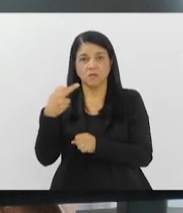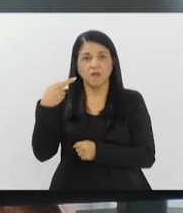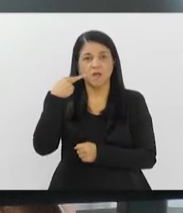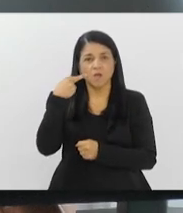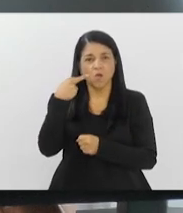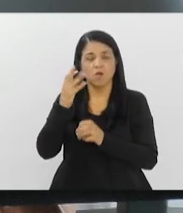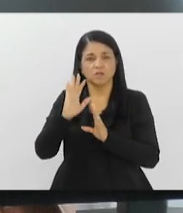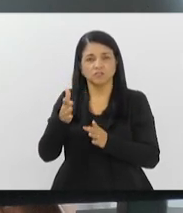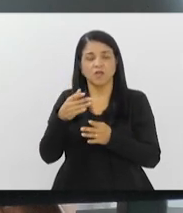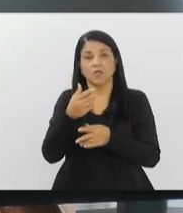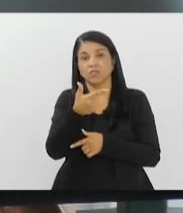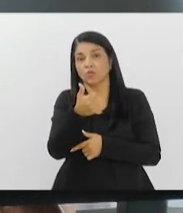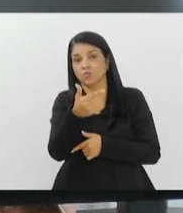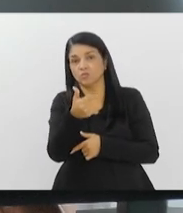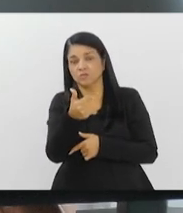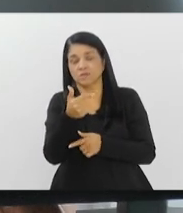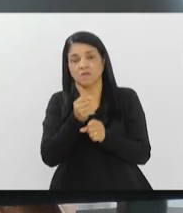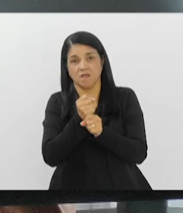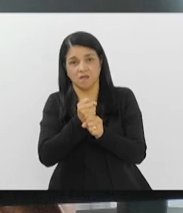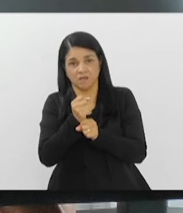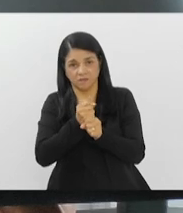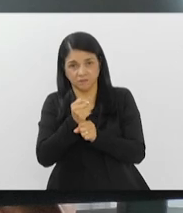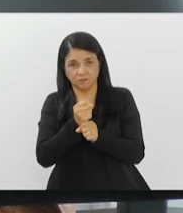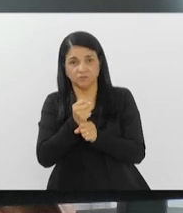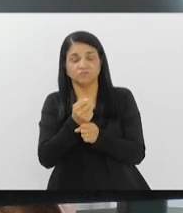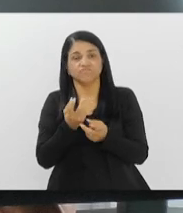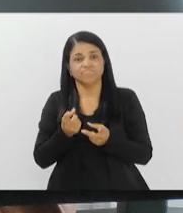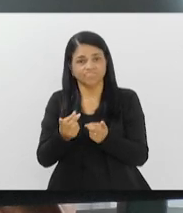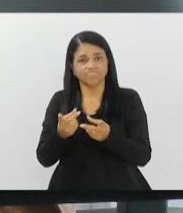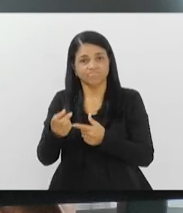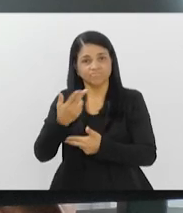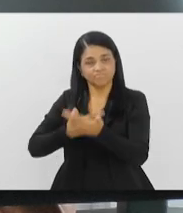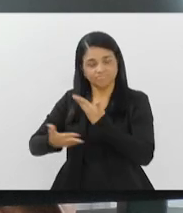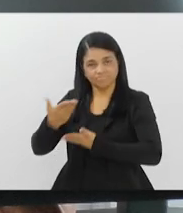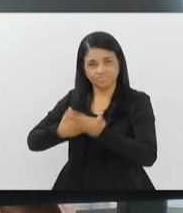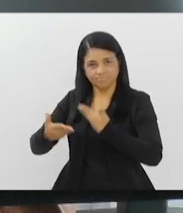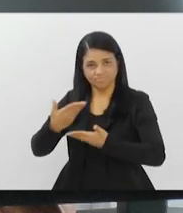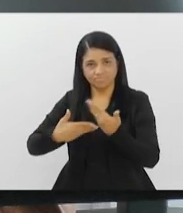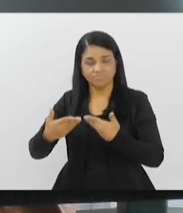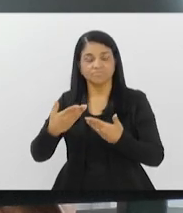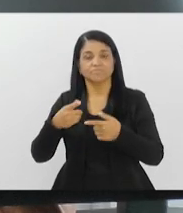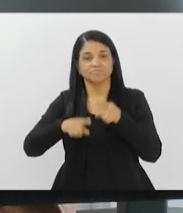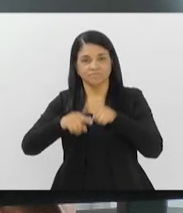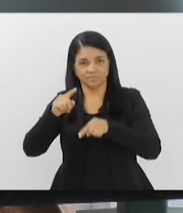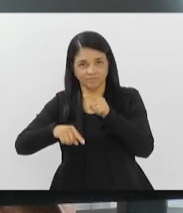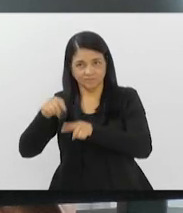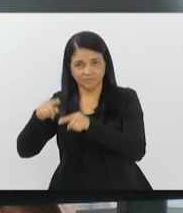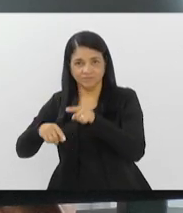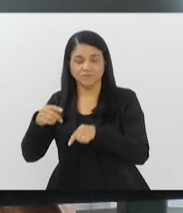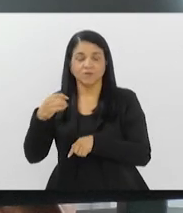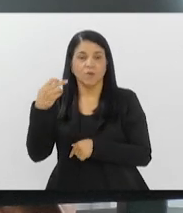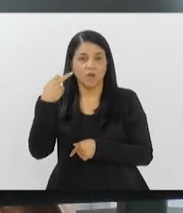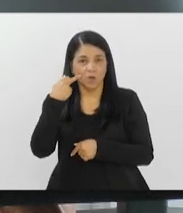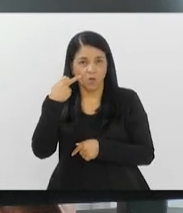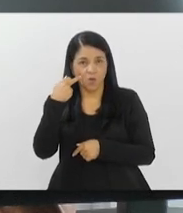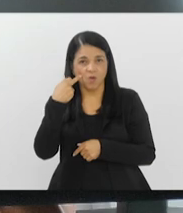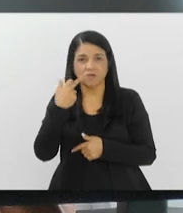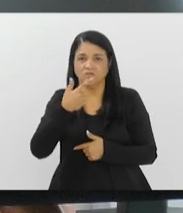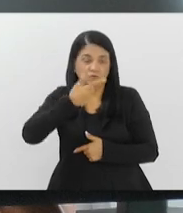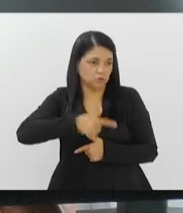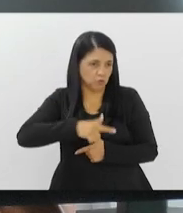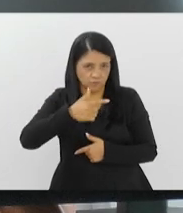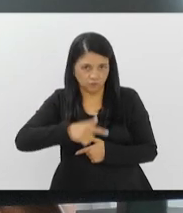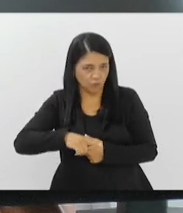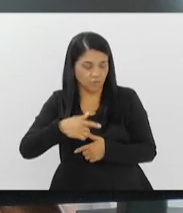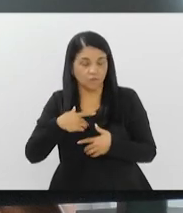há 12 anos, já é para o 13º ano. Nós comercializamos alguns itens com Angola. E eu vejo aqui, já vou, não vou ser repetitiva,